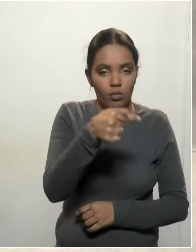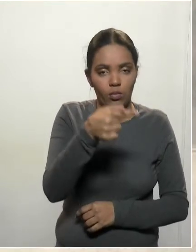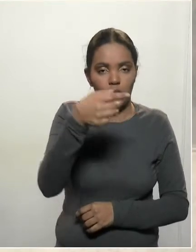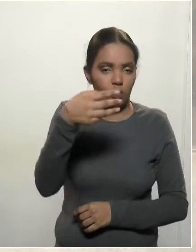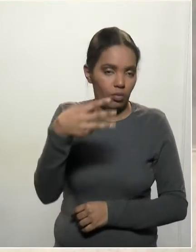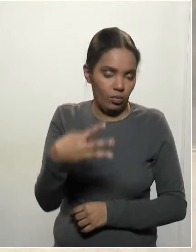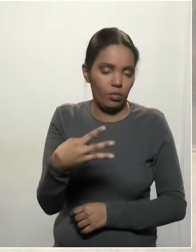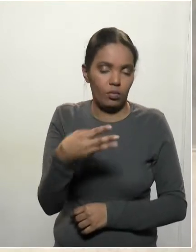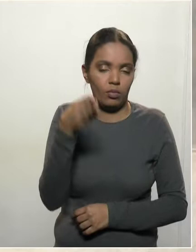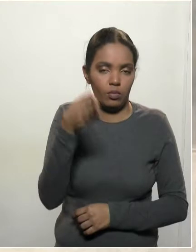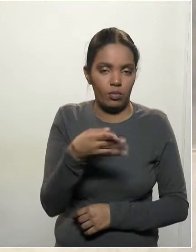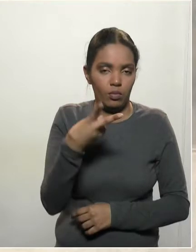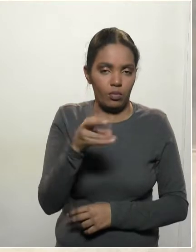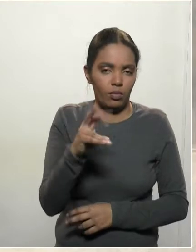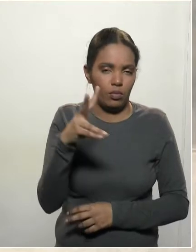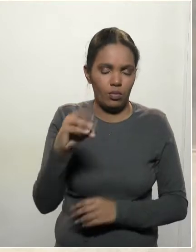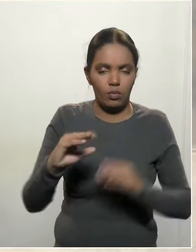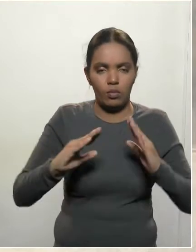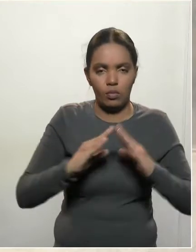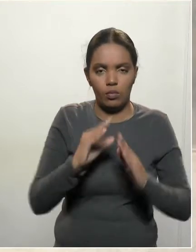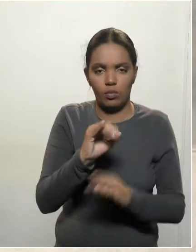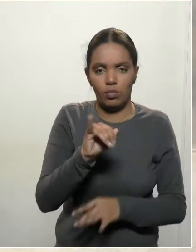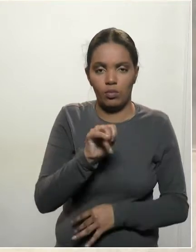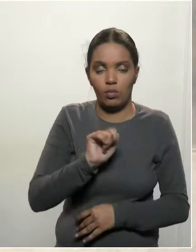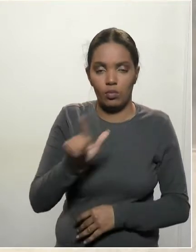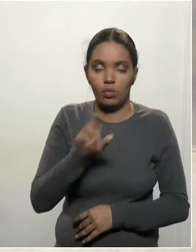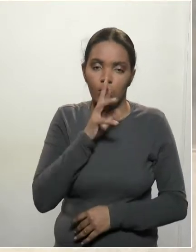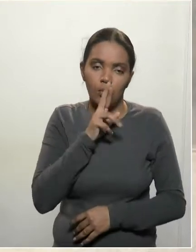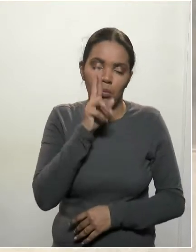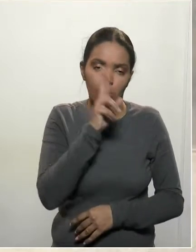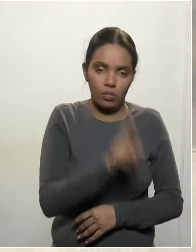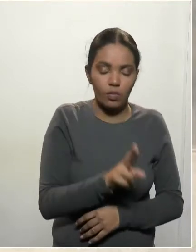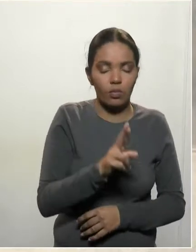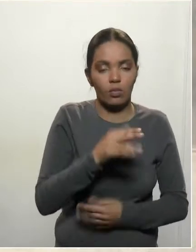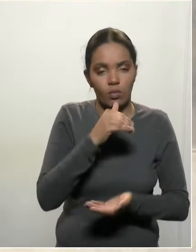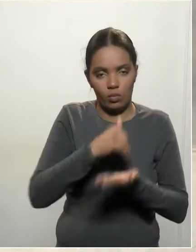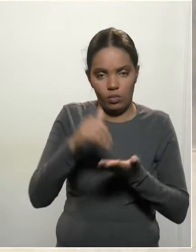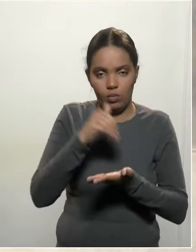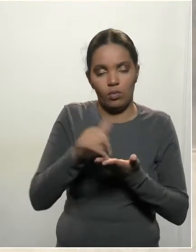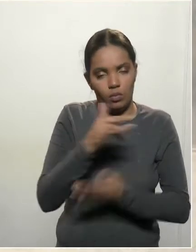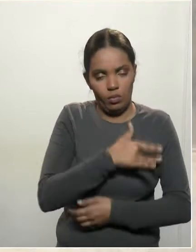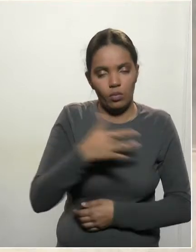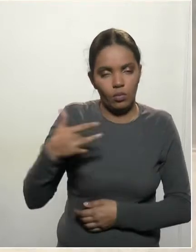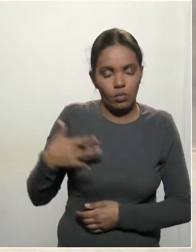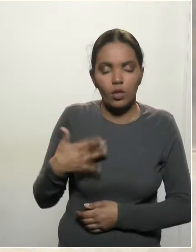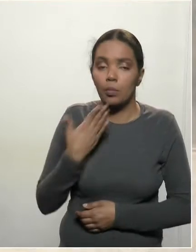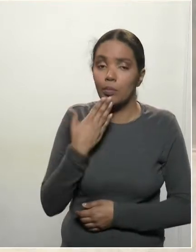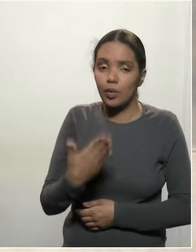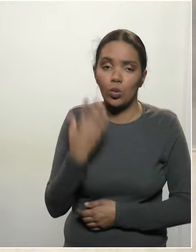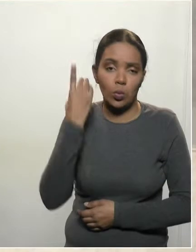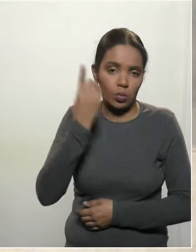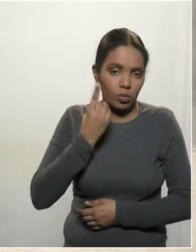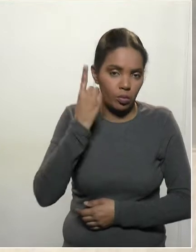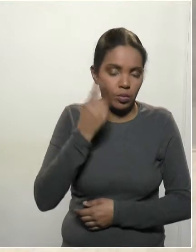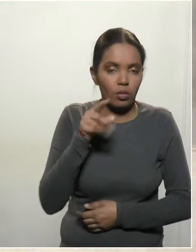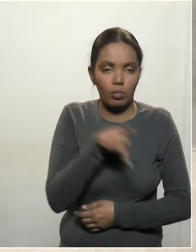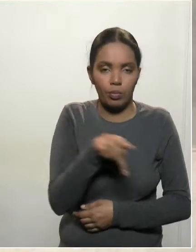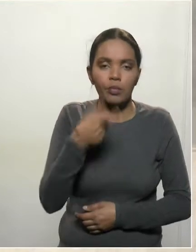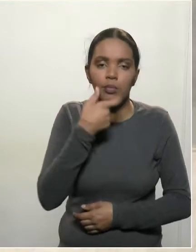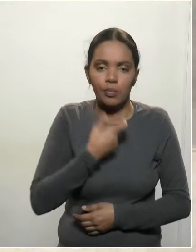2173/2020 da Casa Civil, encaminhando resposta à Secretaria de Estado da Saúde ao requerimento de autoria do professor